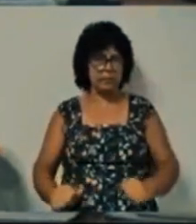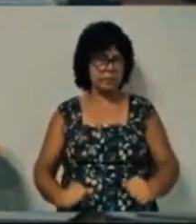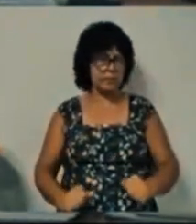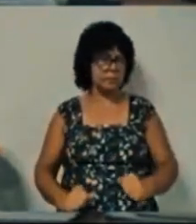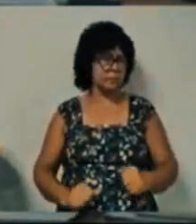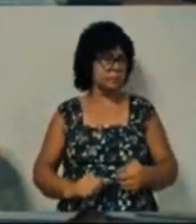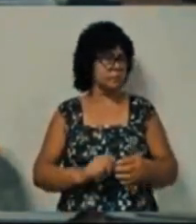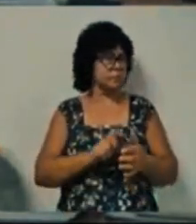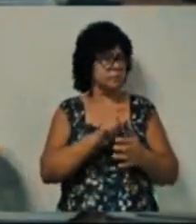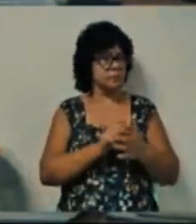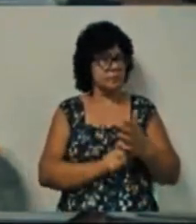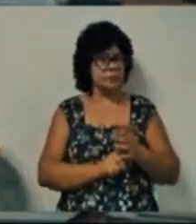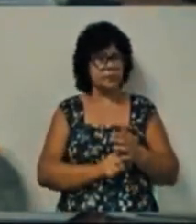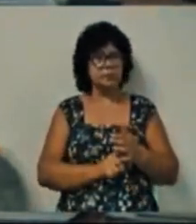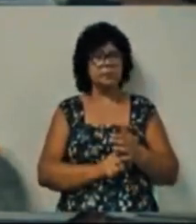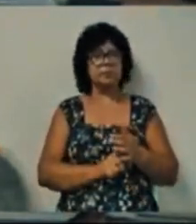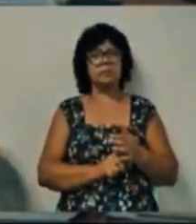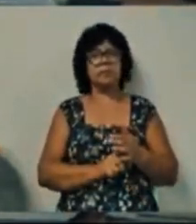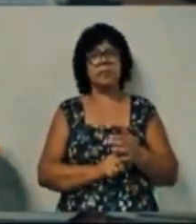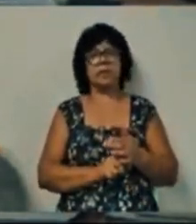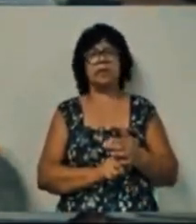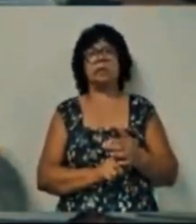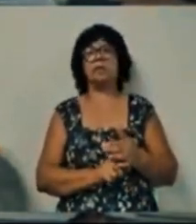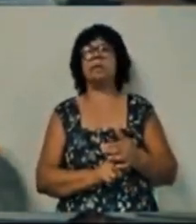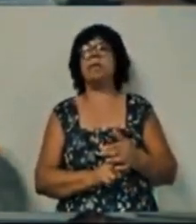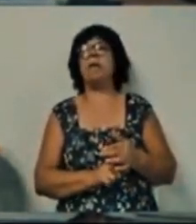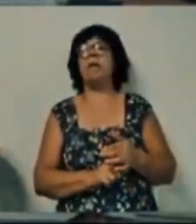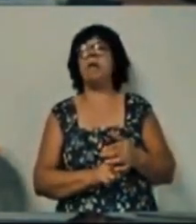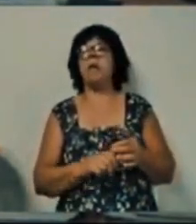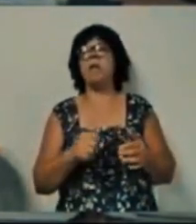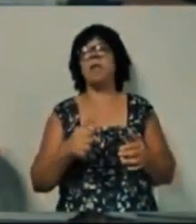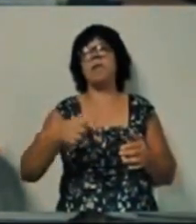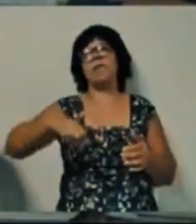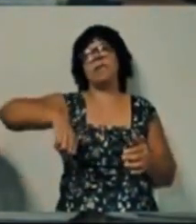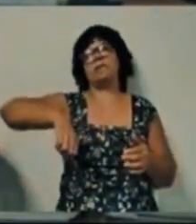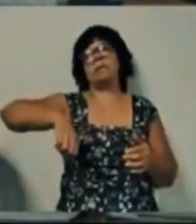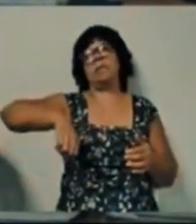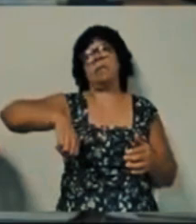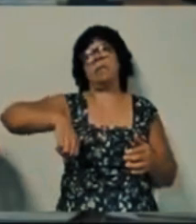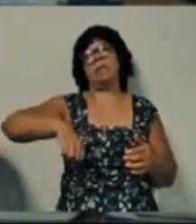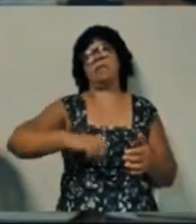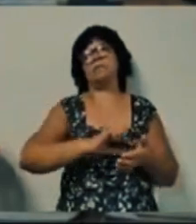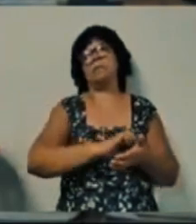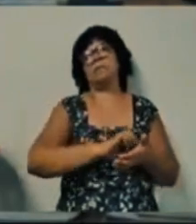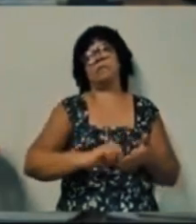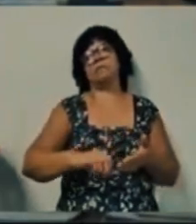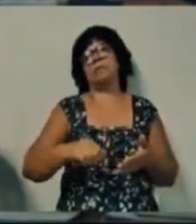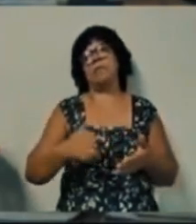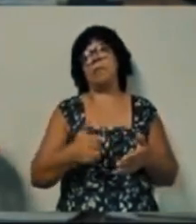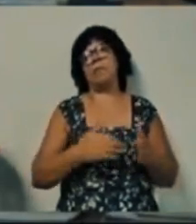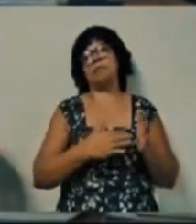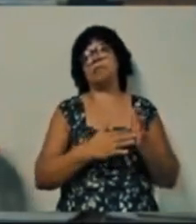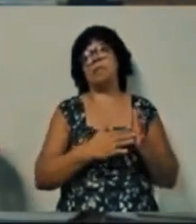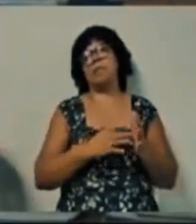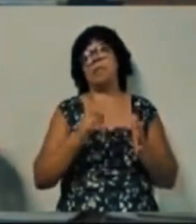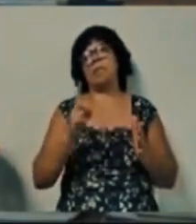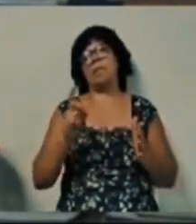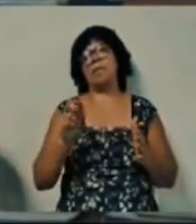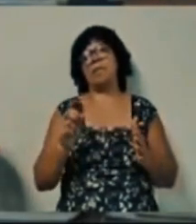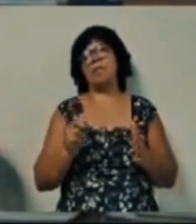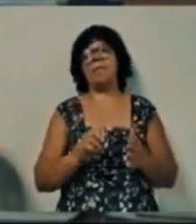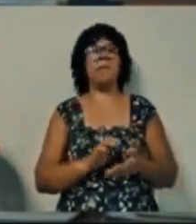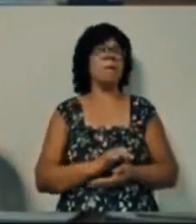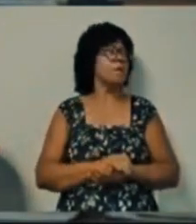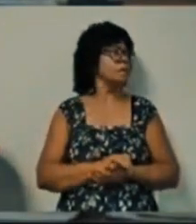Apóstolos, capítulo de número 19, o versículo 1 até o 10. Vamos ler